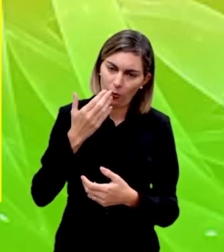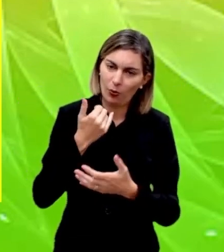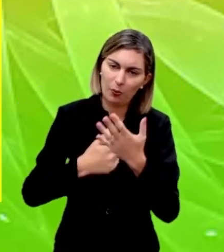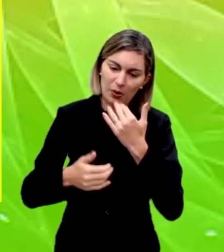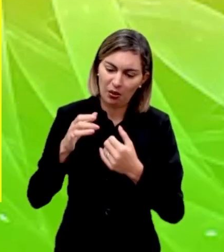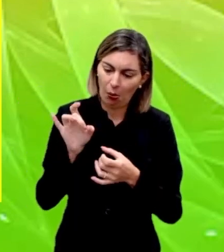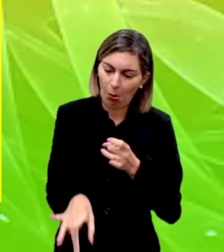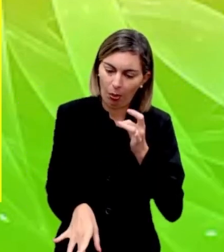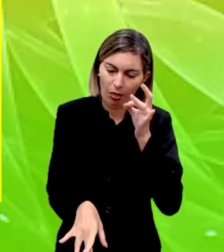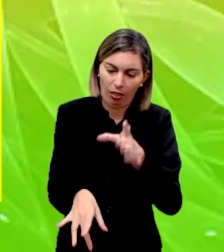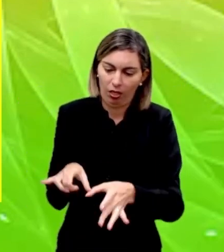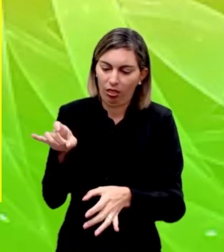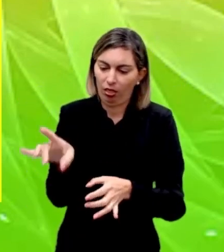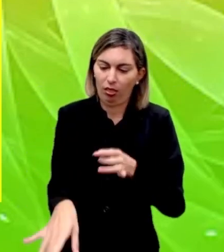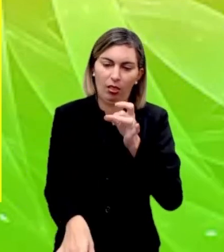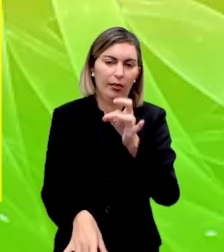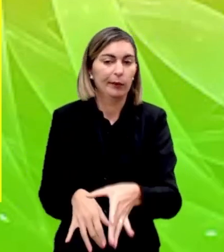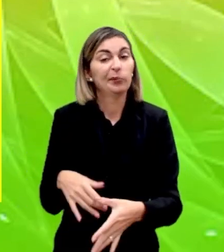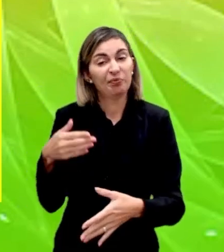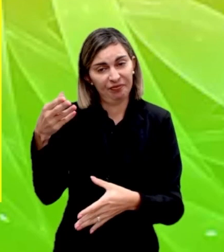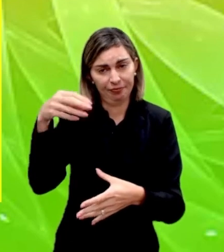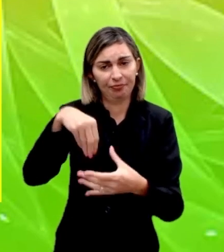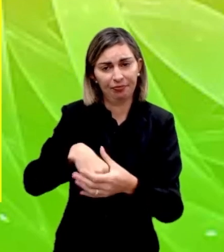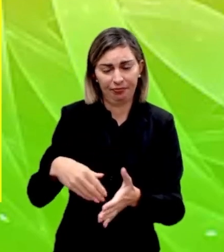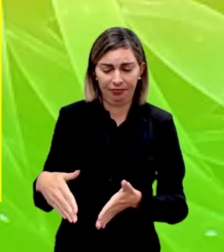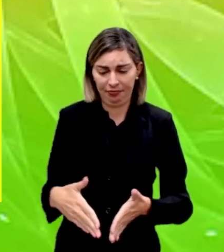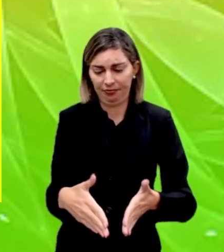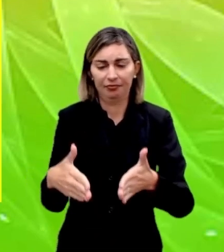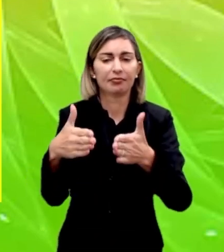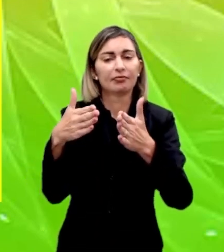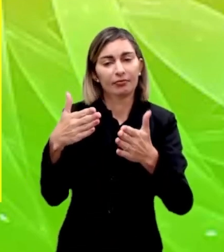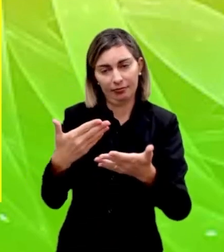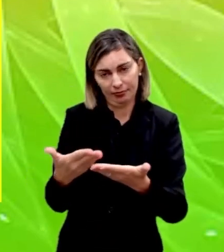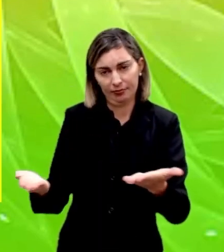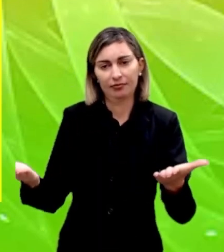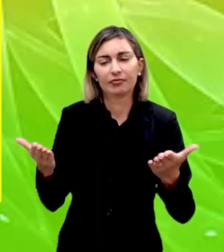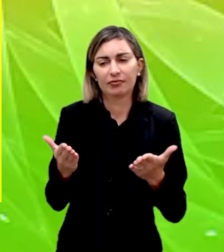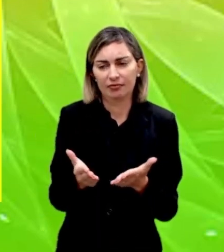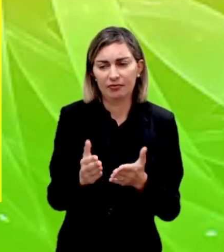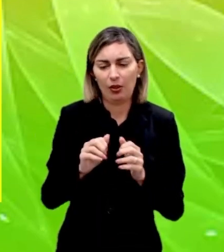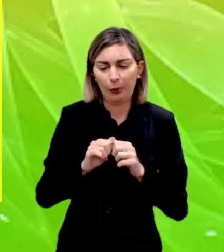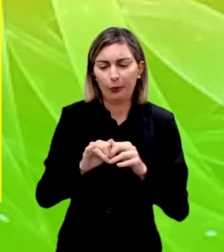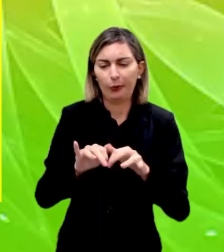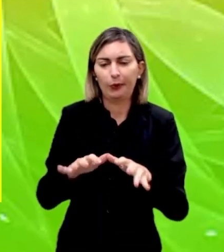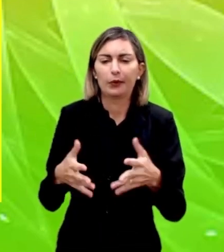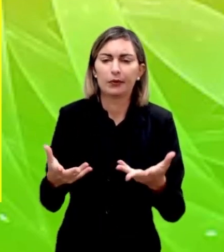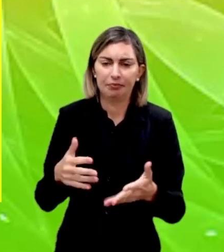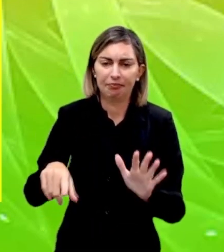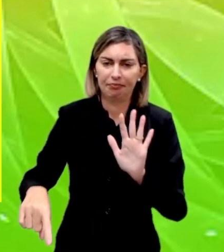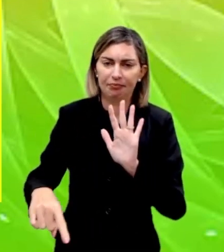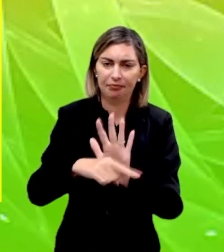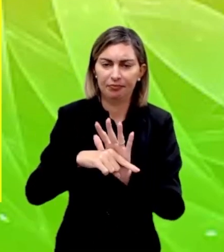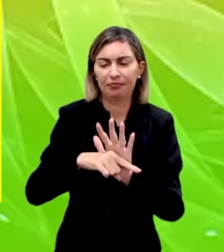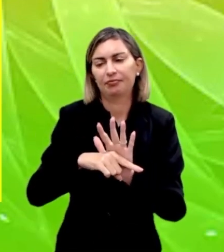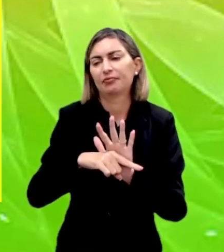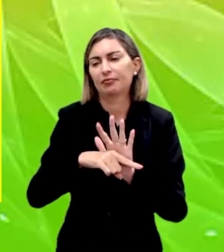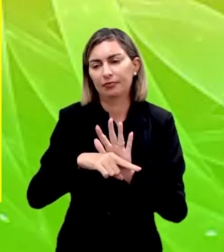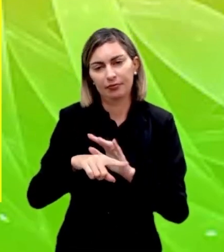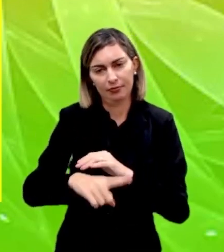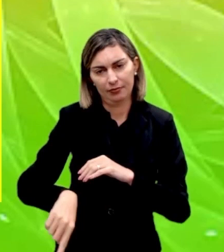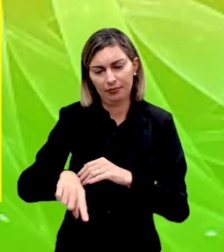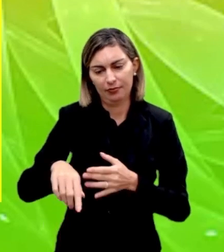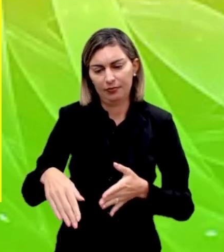comida, vai para dentro dos rios. Isso aí dá uma contribuição negativa para nossos